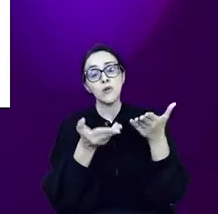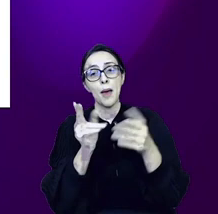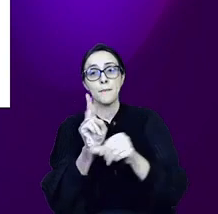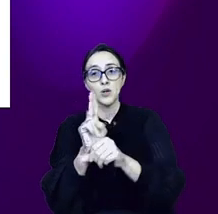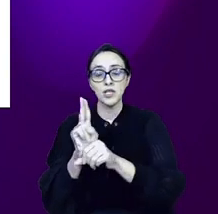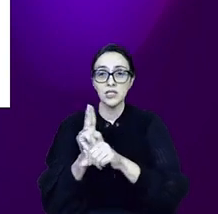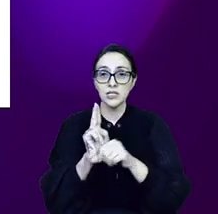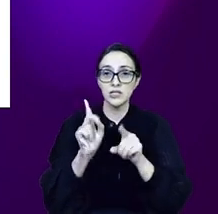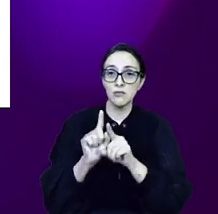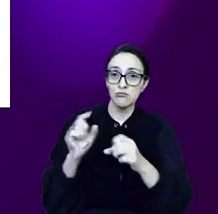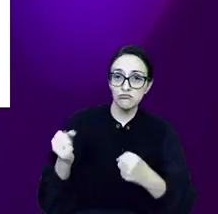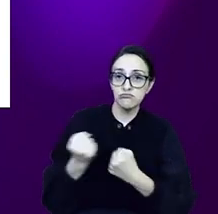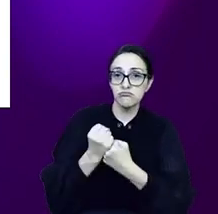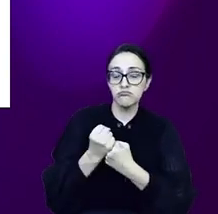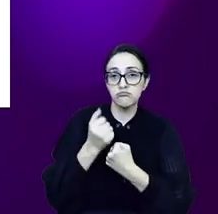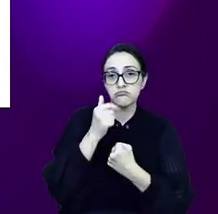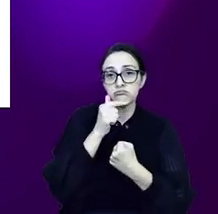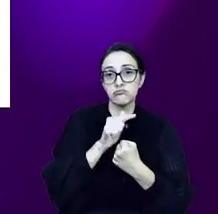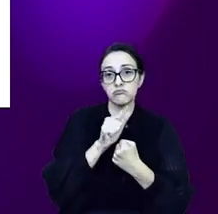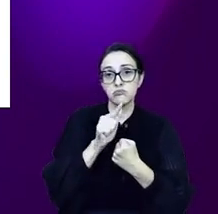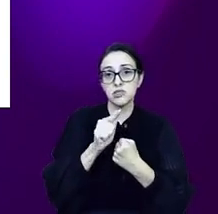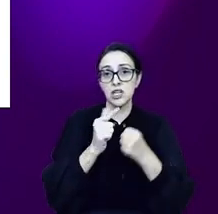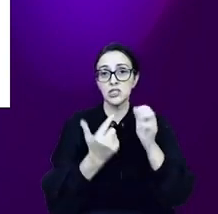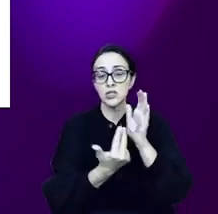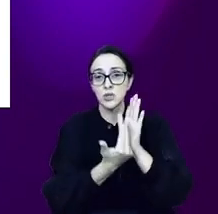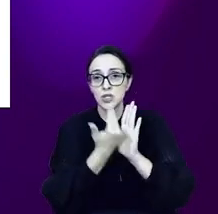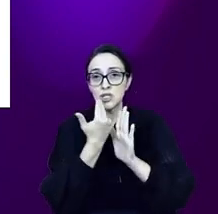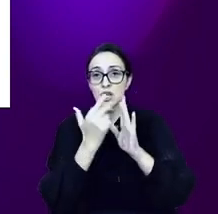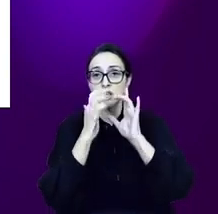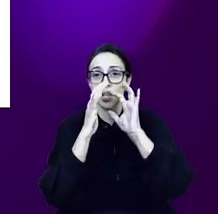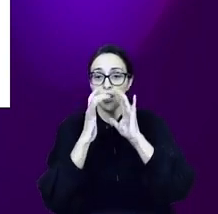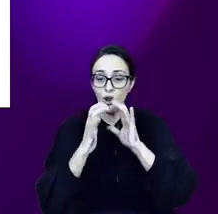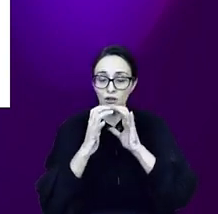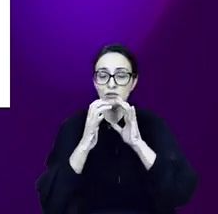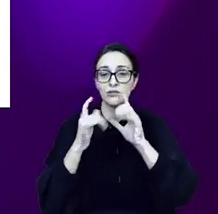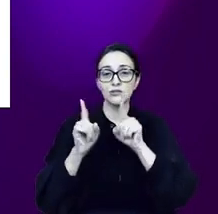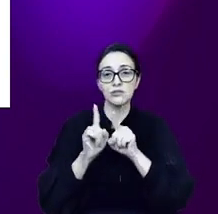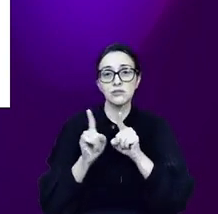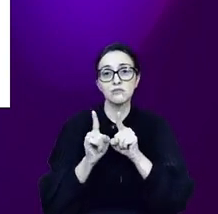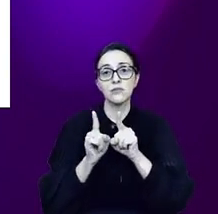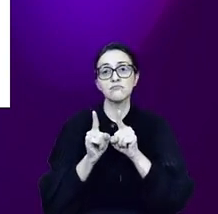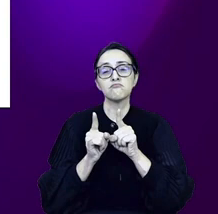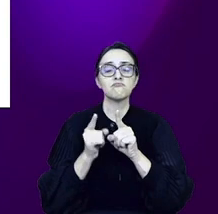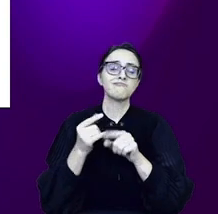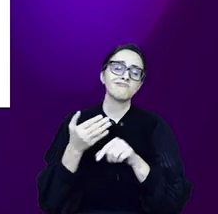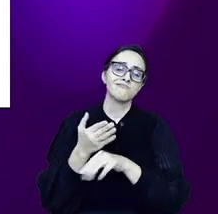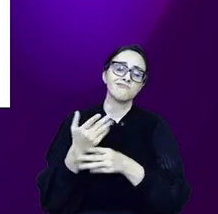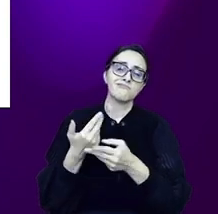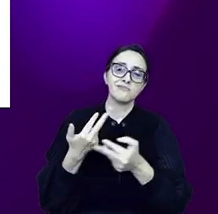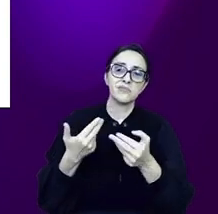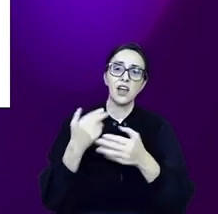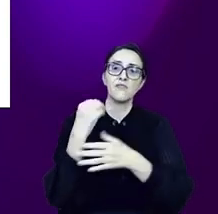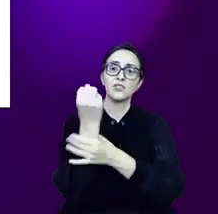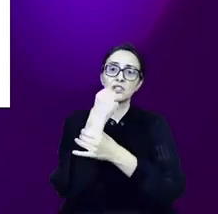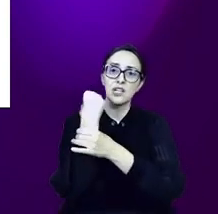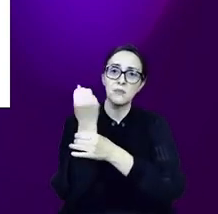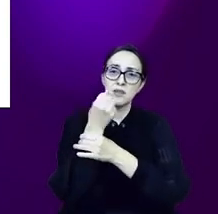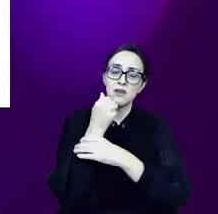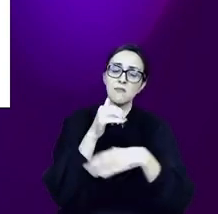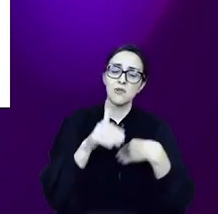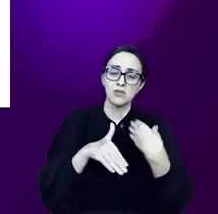neuroproteção, de suporte, que envolve neurocirurgia, neurologia, intensivismo, fisioterapia,